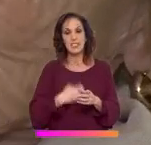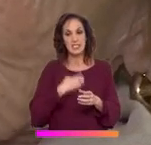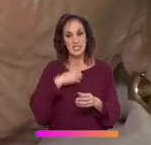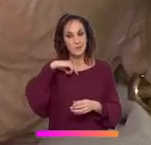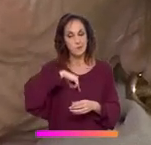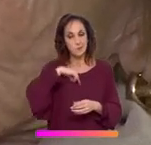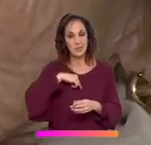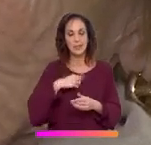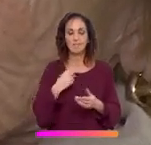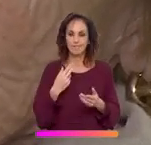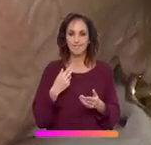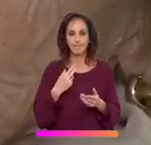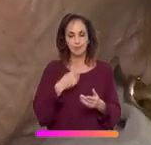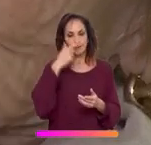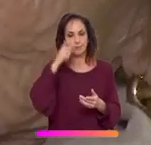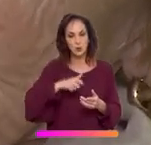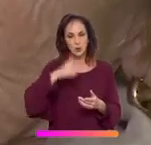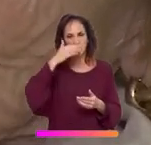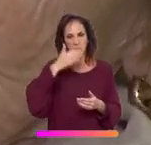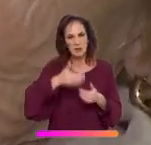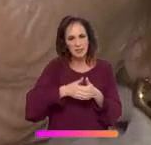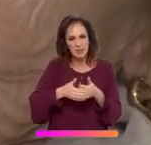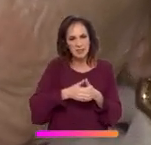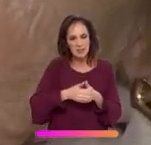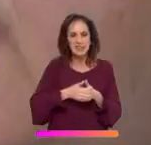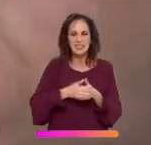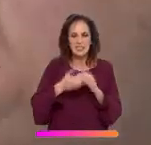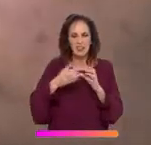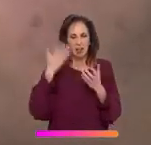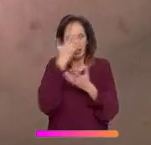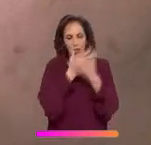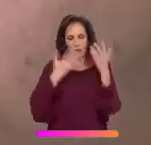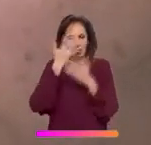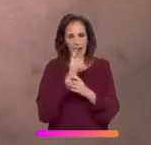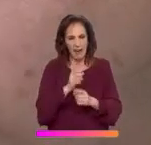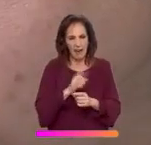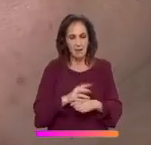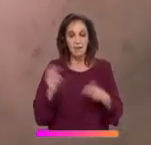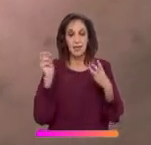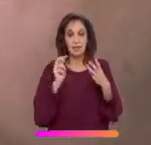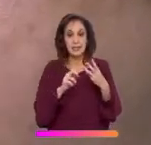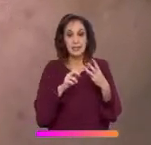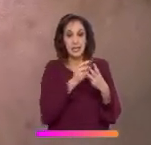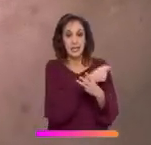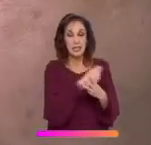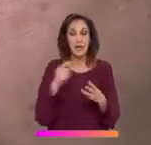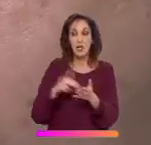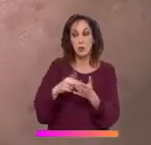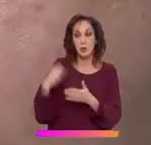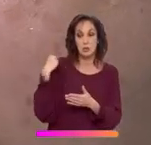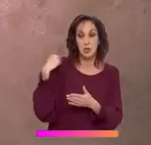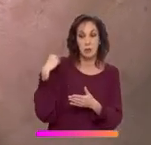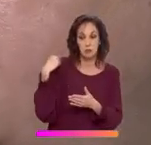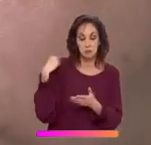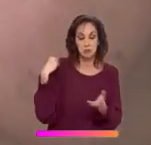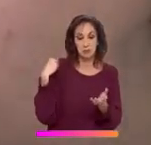de facto, para pessoas de mais idade, é assim um bocadinho confuso, sim. Agora, a 3ª, estou à espera que me chamem para depois